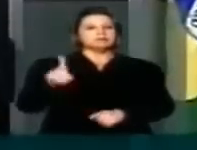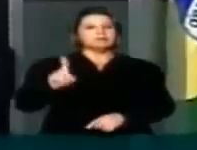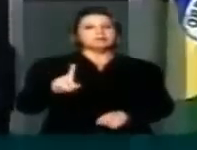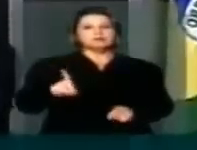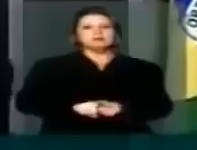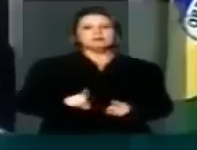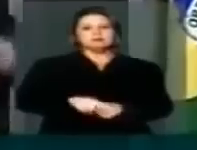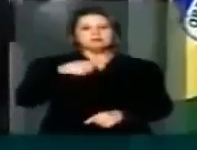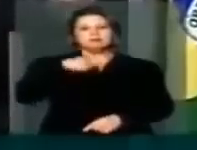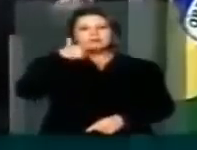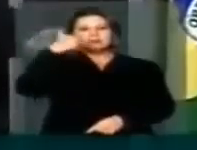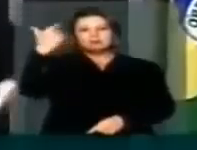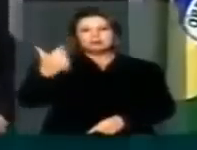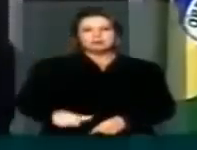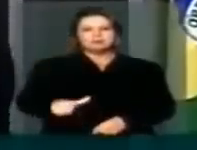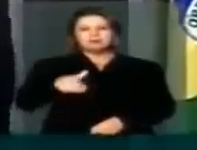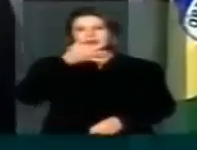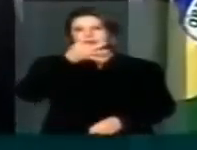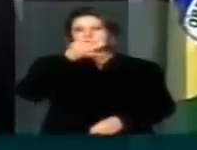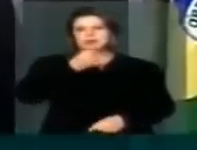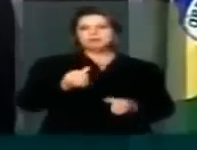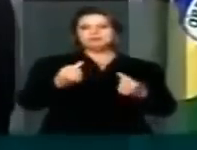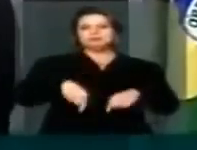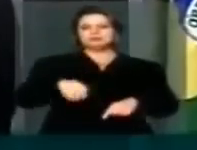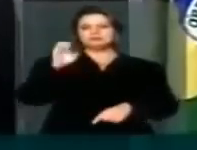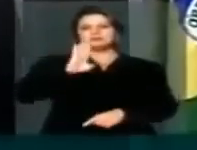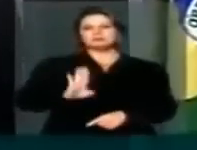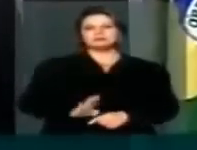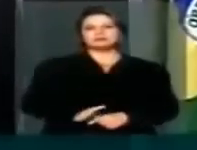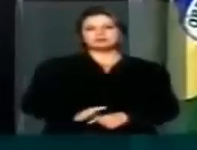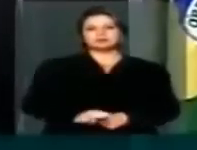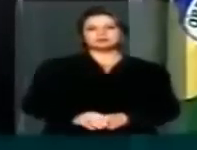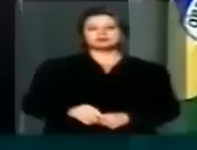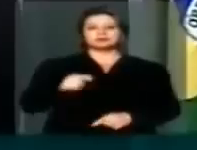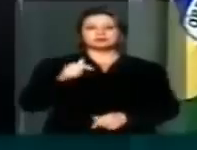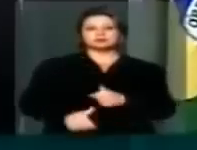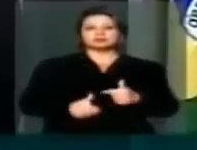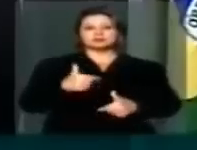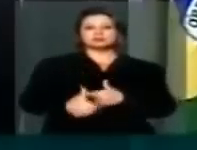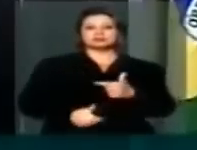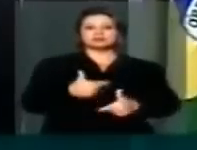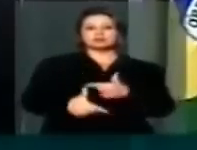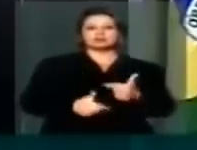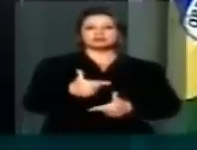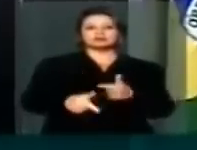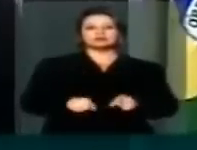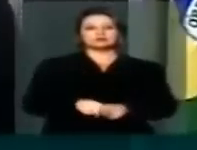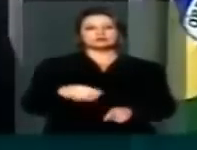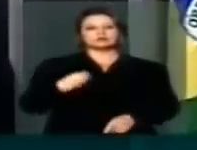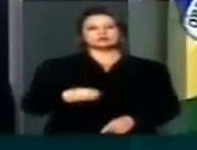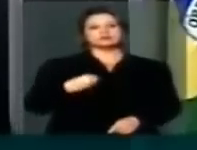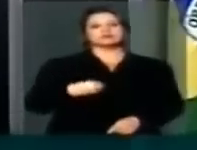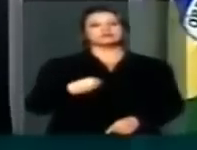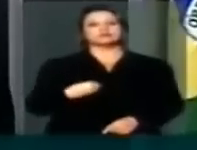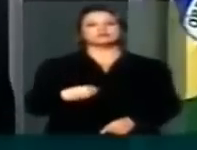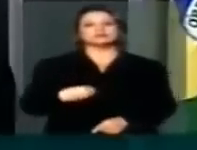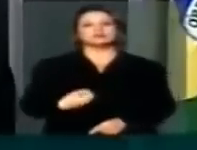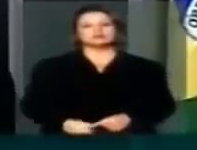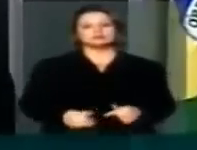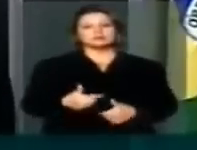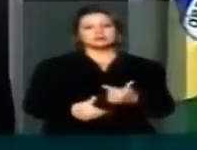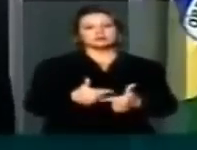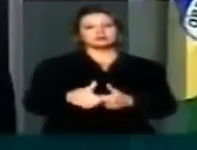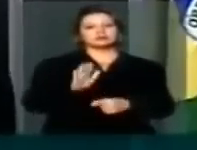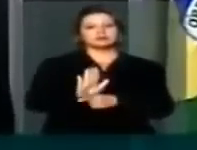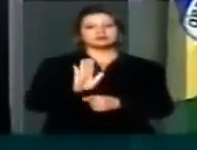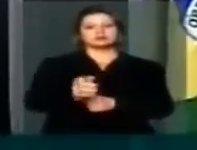não, mais uma vez, se posiciona contra os brasileiros que labutam, que dão seu suor, que calejam sua mão